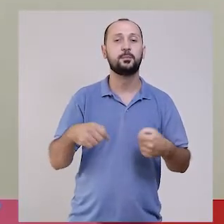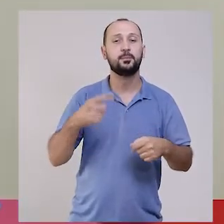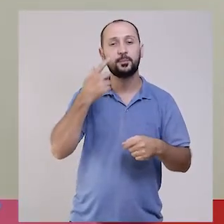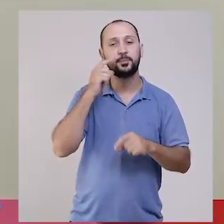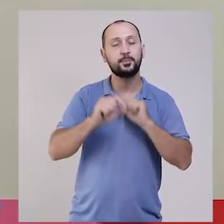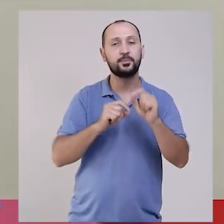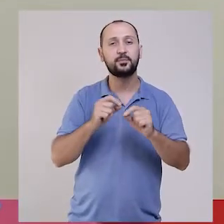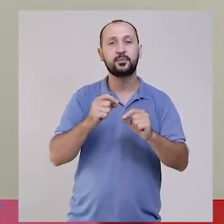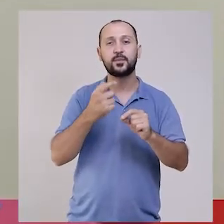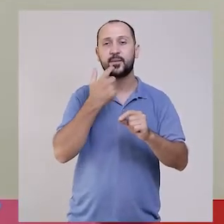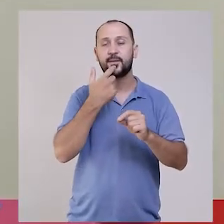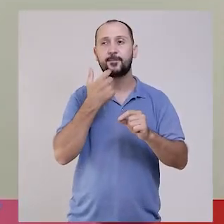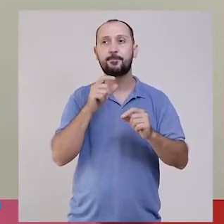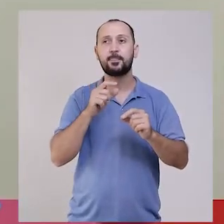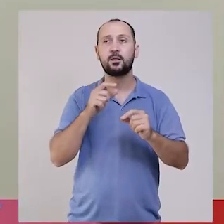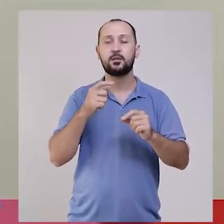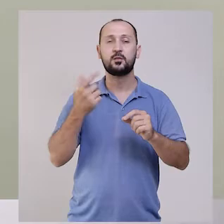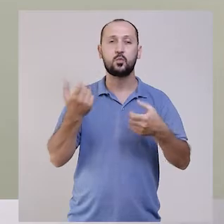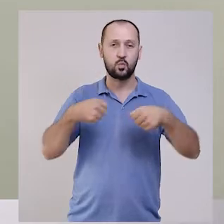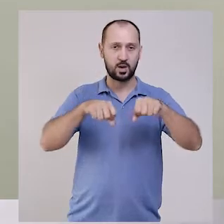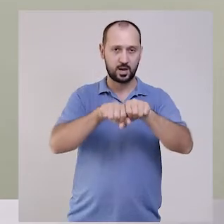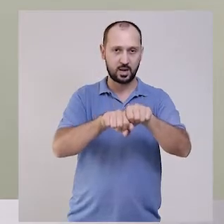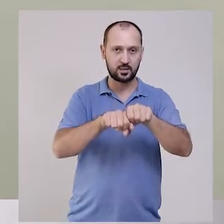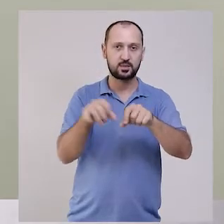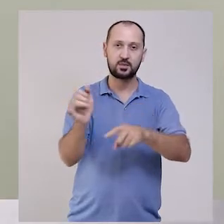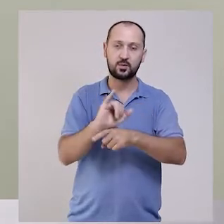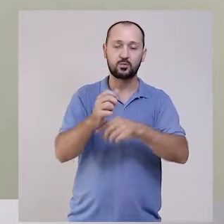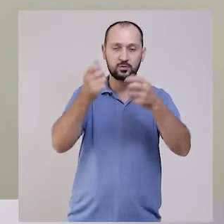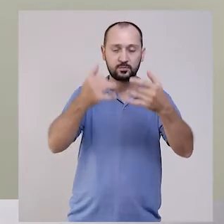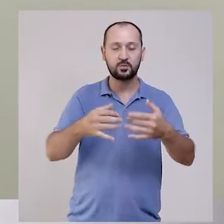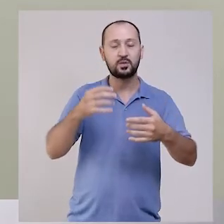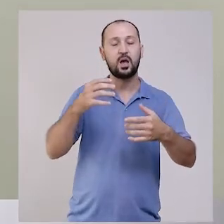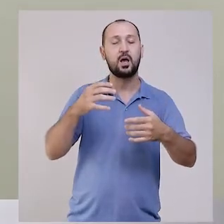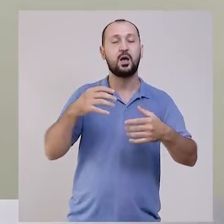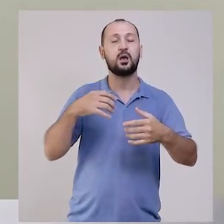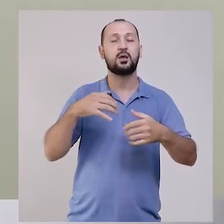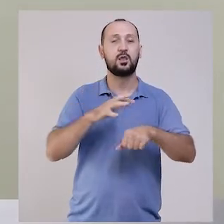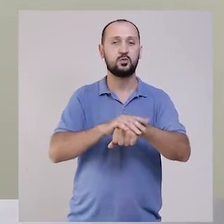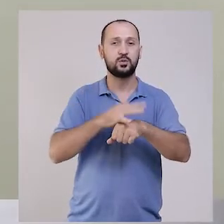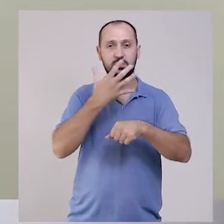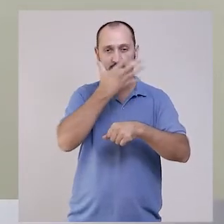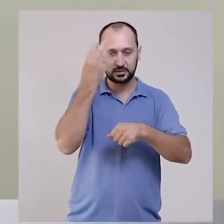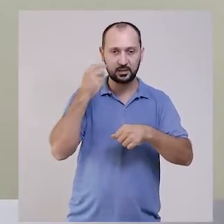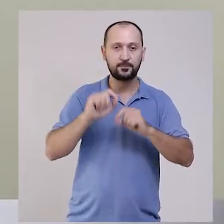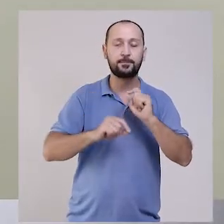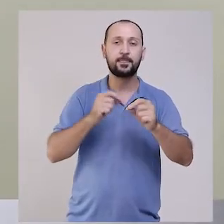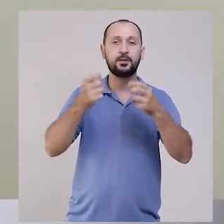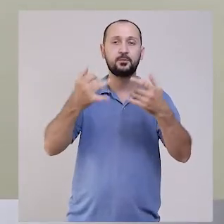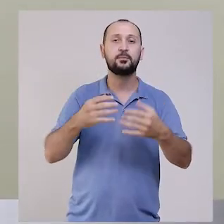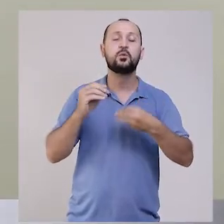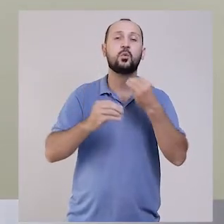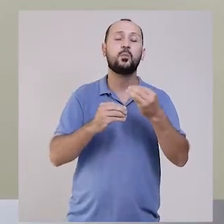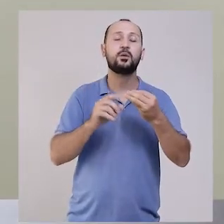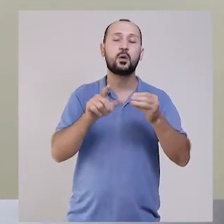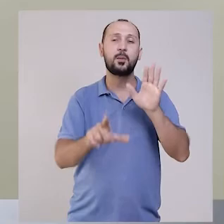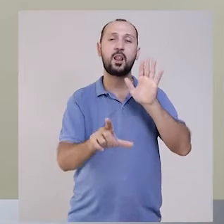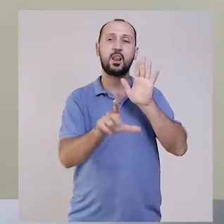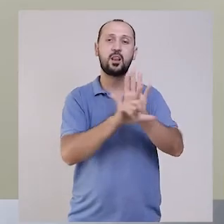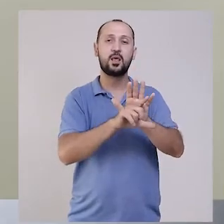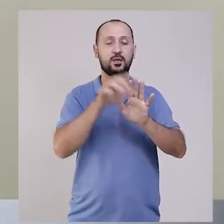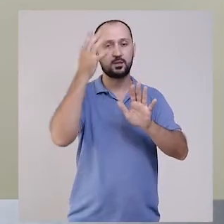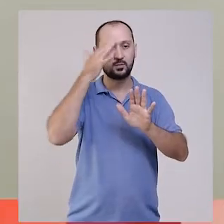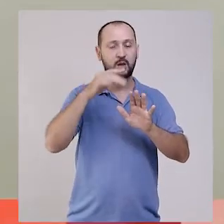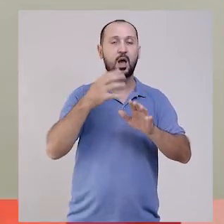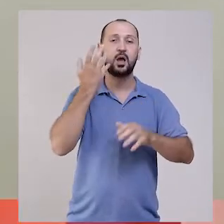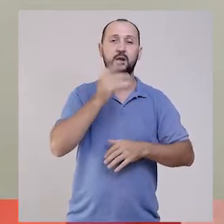canal que eu falo sobre doença de Alzheimer. E um dia eu gravei um vídeo falando sobre a lei natural da vida. Uma criança, quando nasce, ela